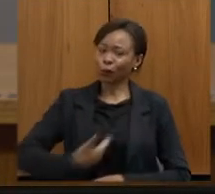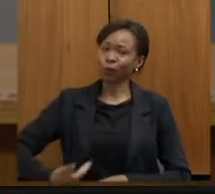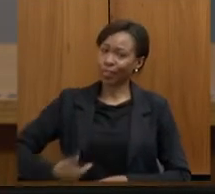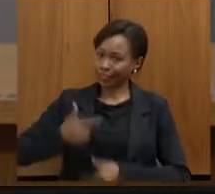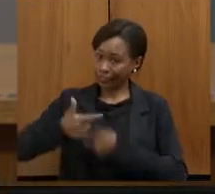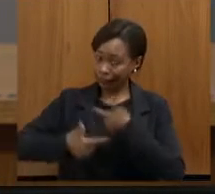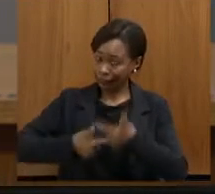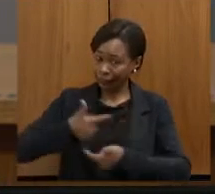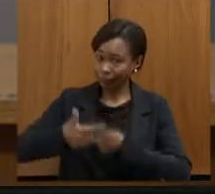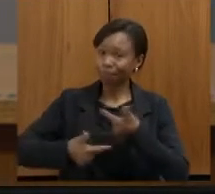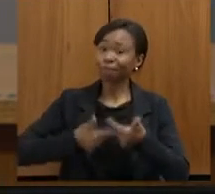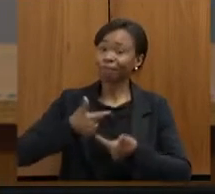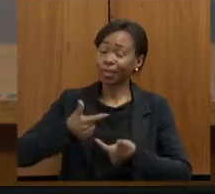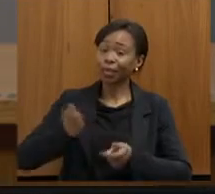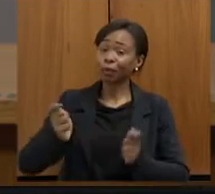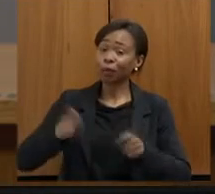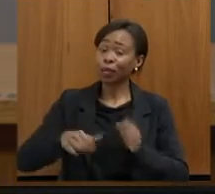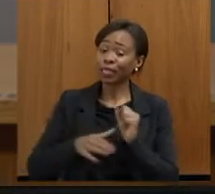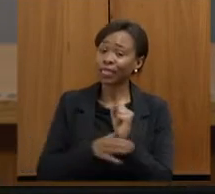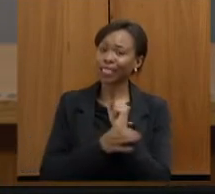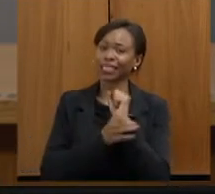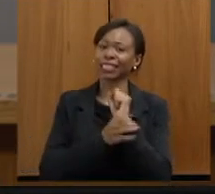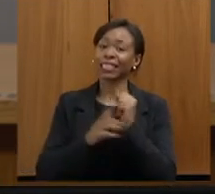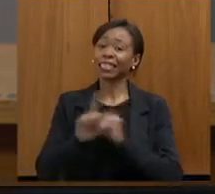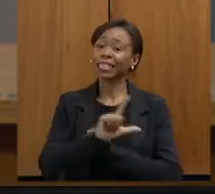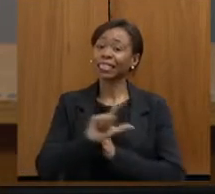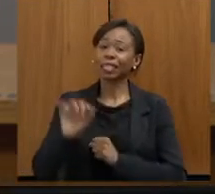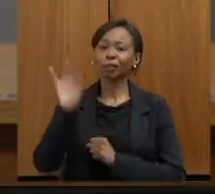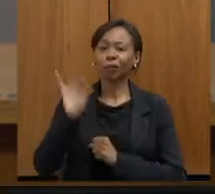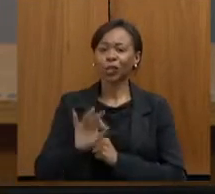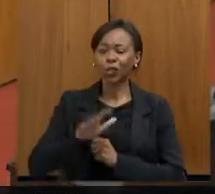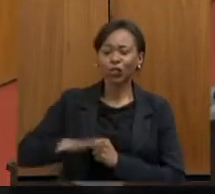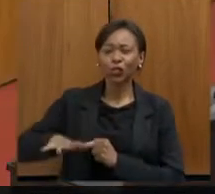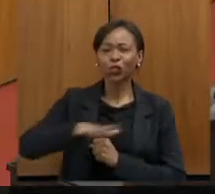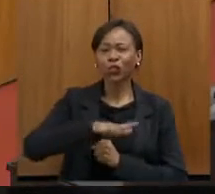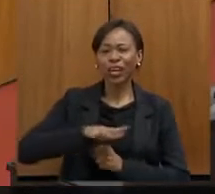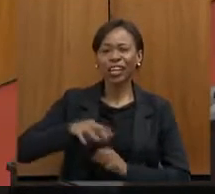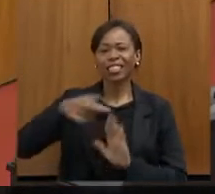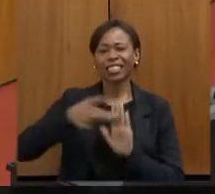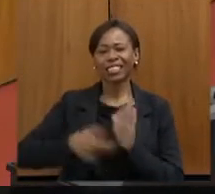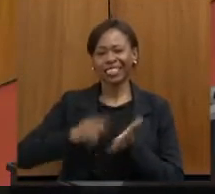garantir 100% do nosso território regularizado. Obrigado, viu, deputada?